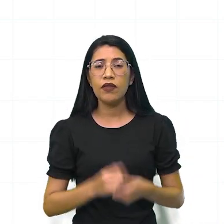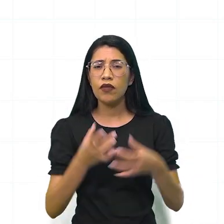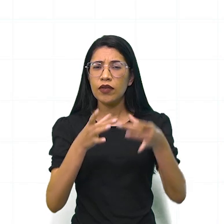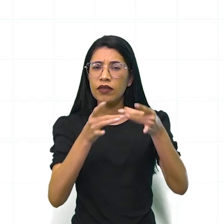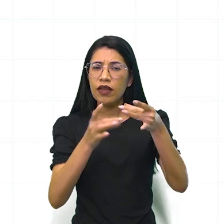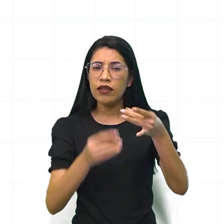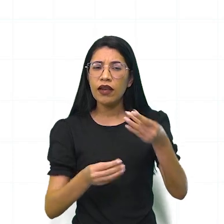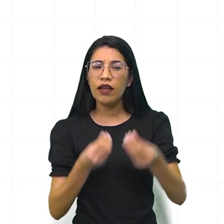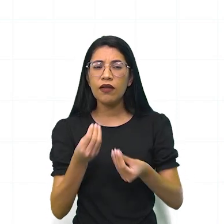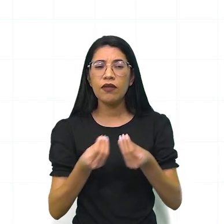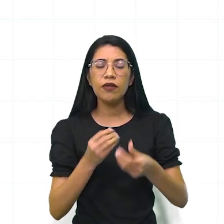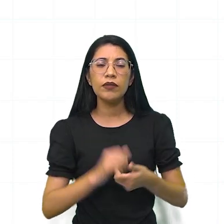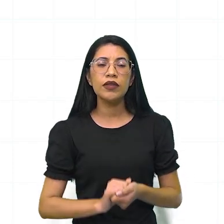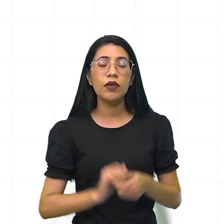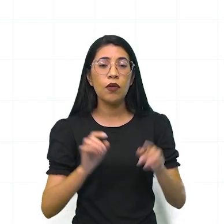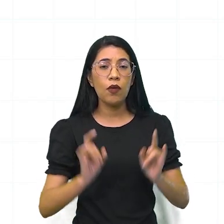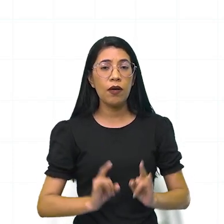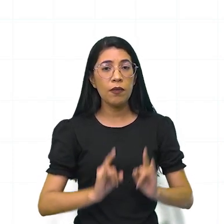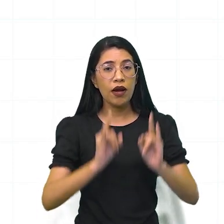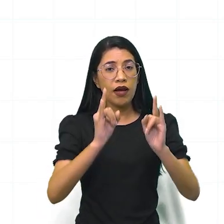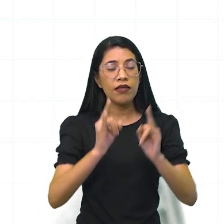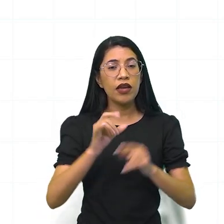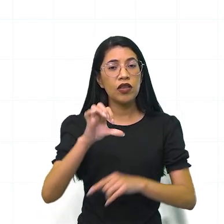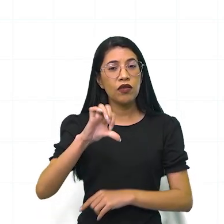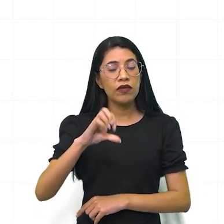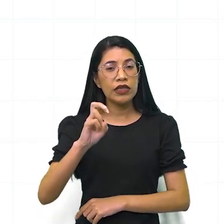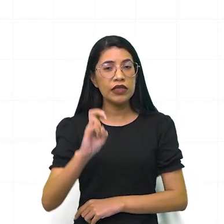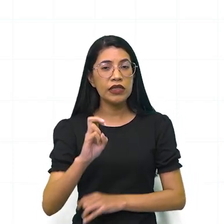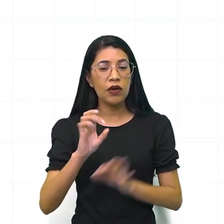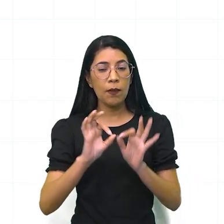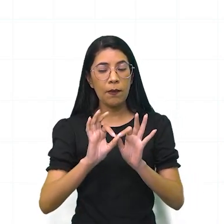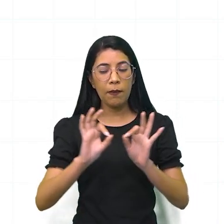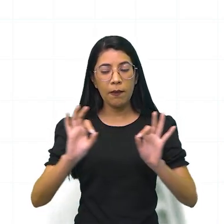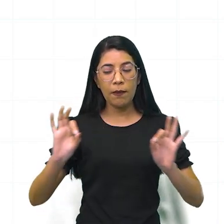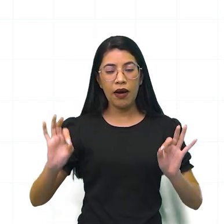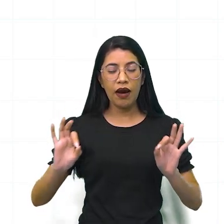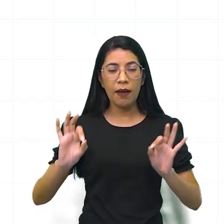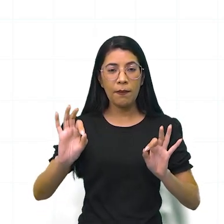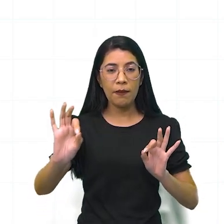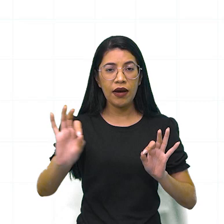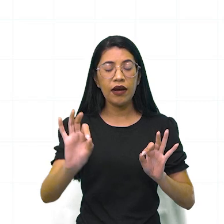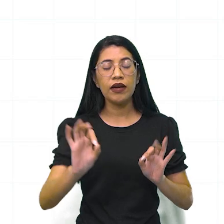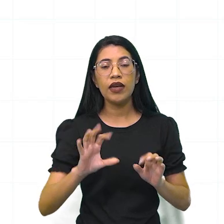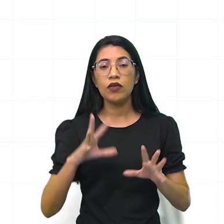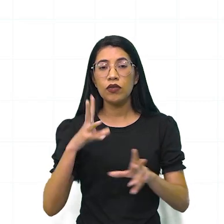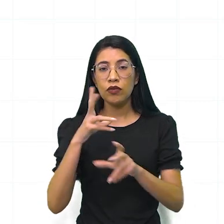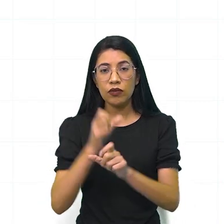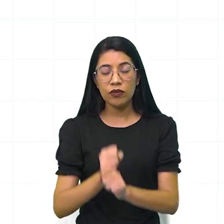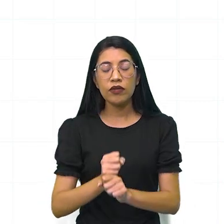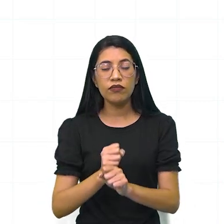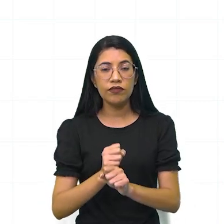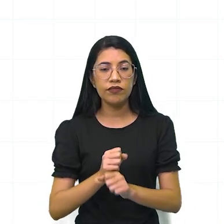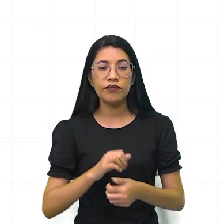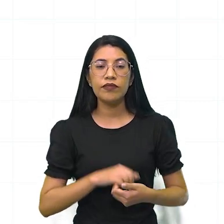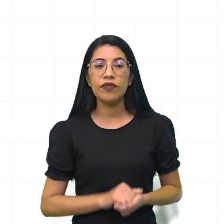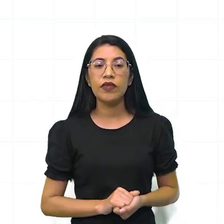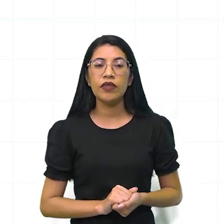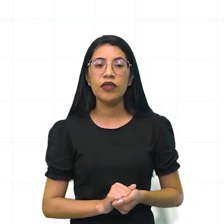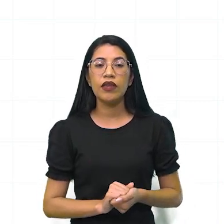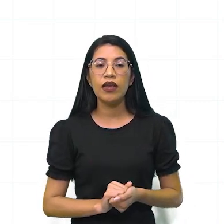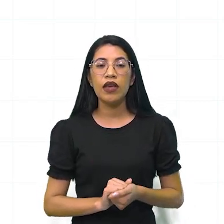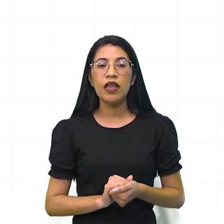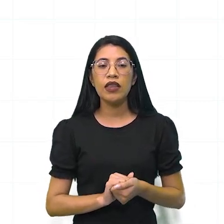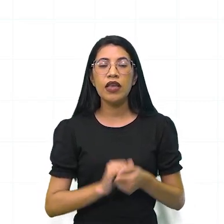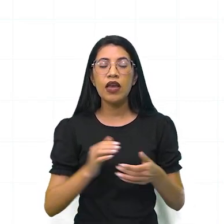conta com 95 metros totais, né? Então ele tem, esse é o tamanho dele. Tem